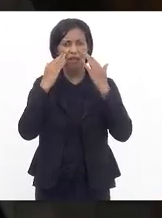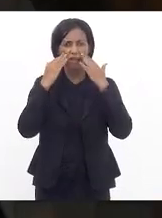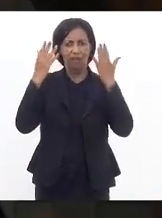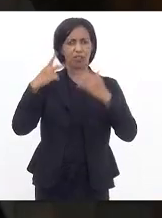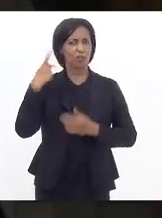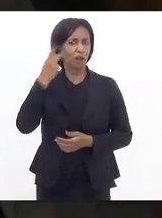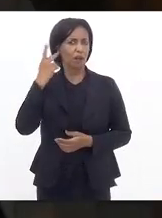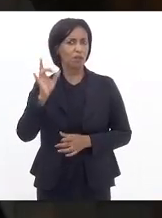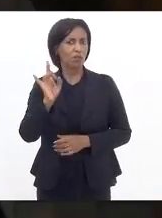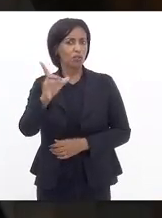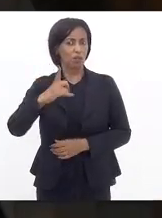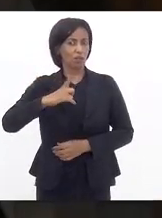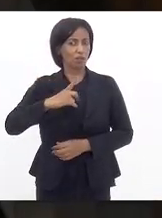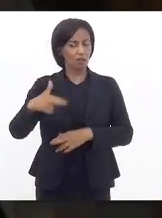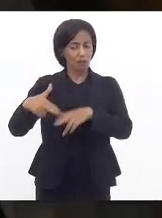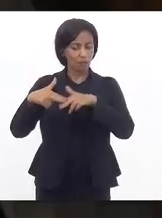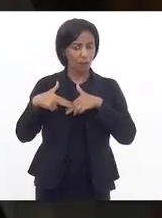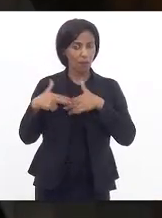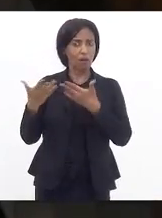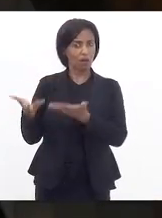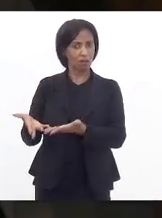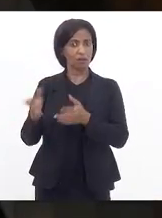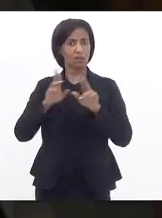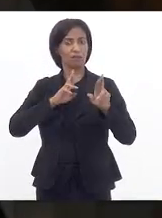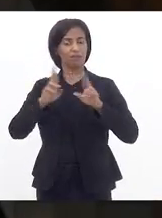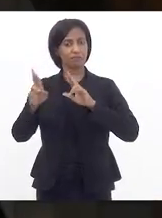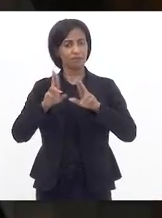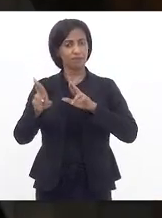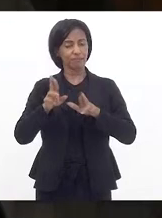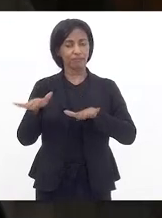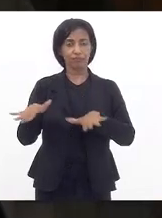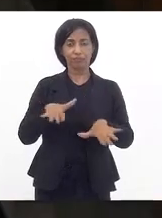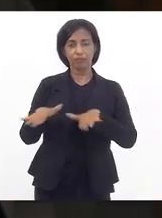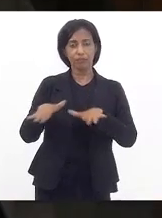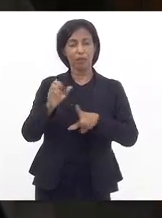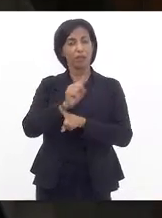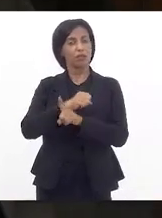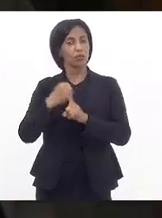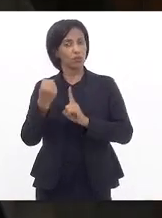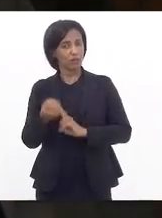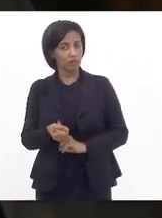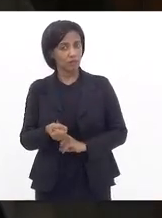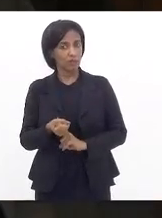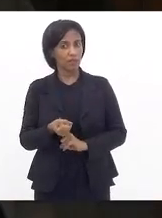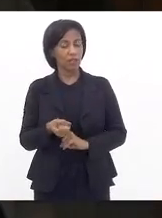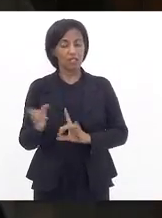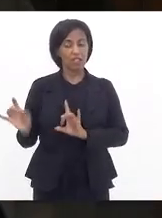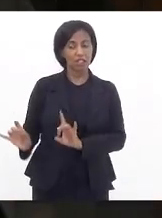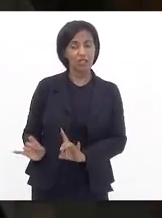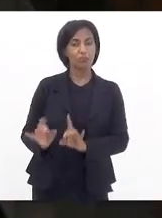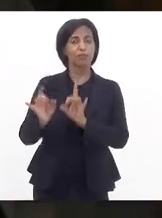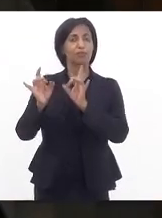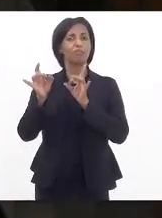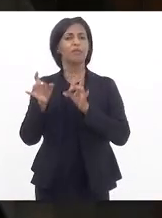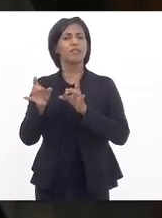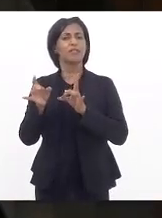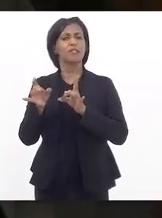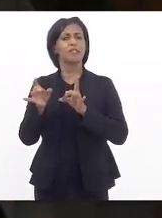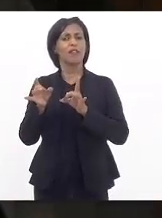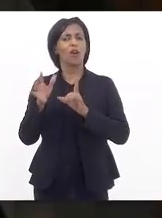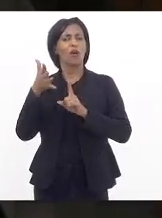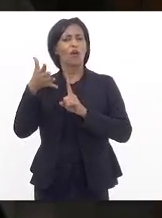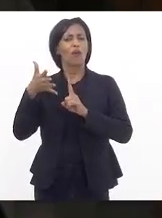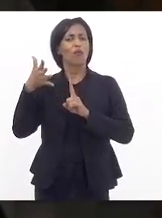parlamentar Só existe por causa da relação como de movimentos sociais e em especial com